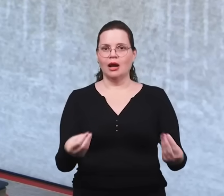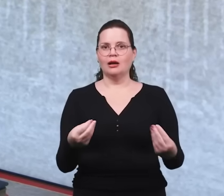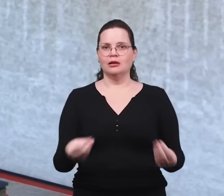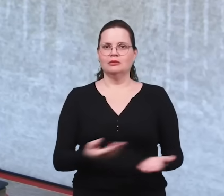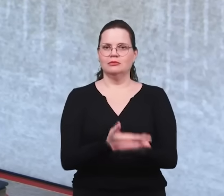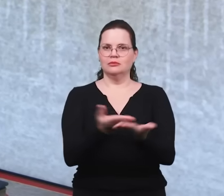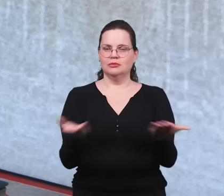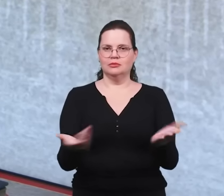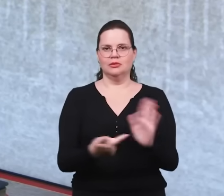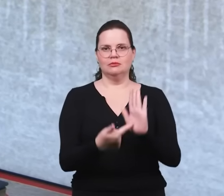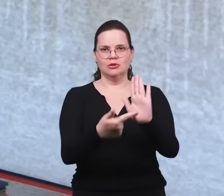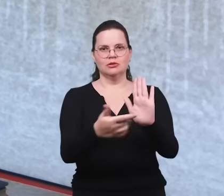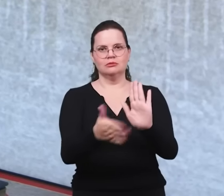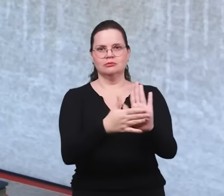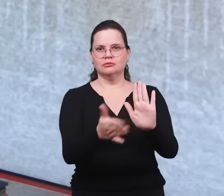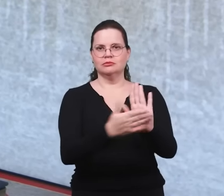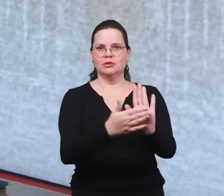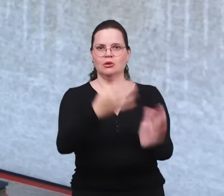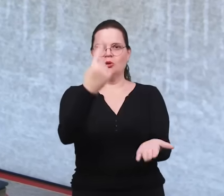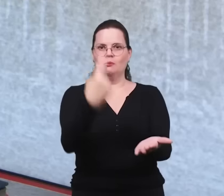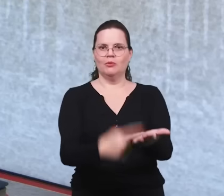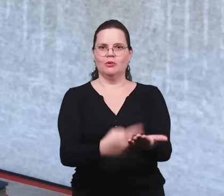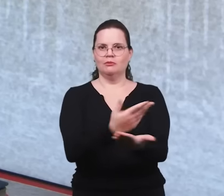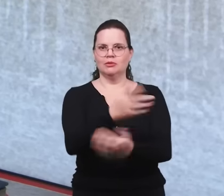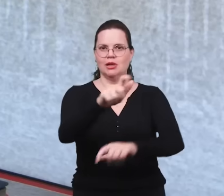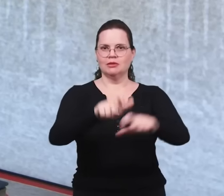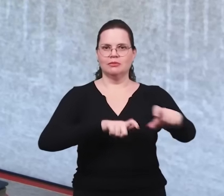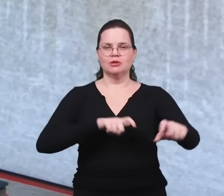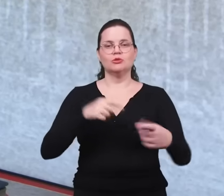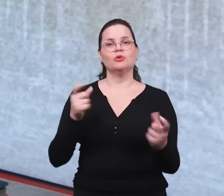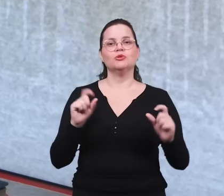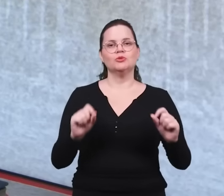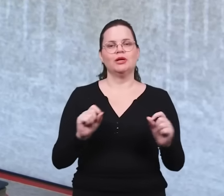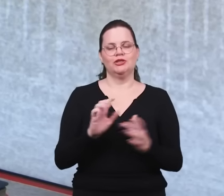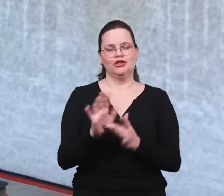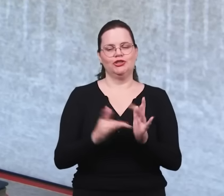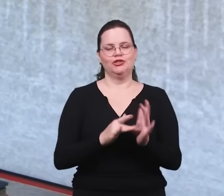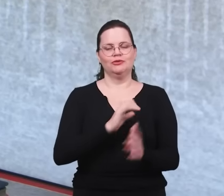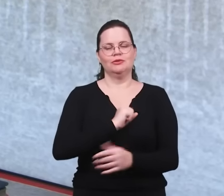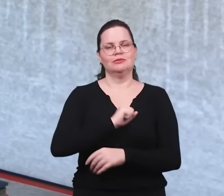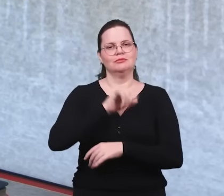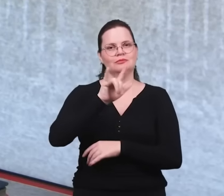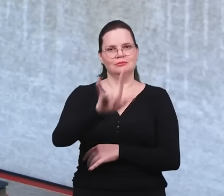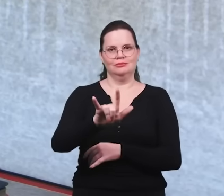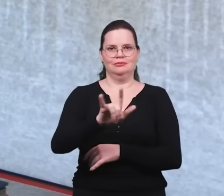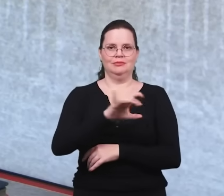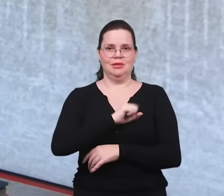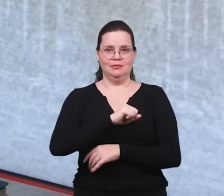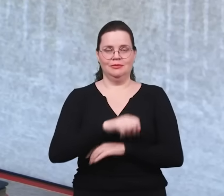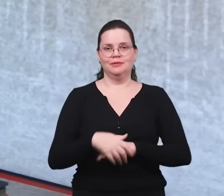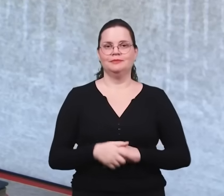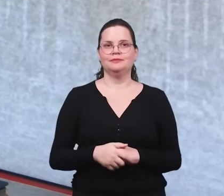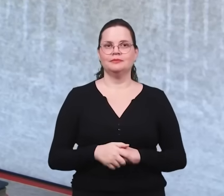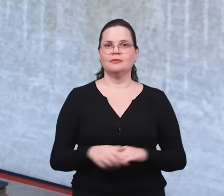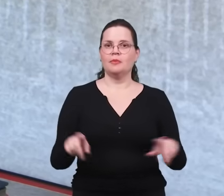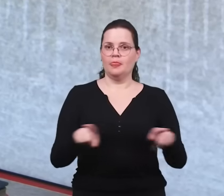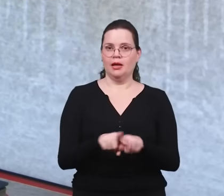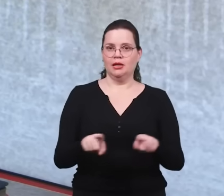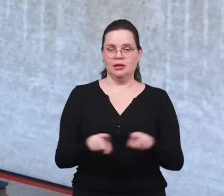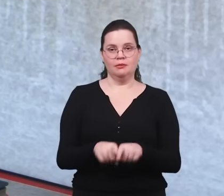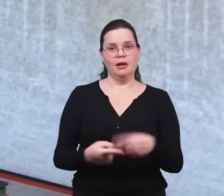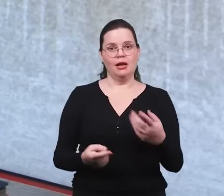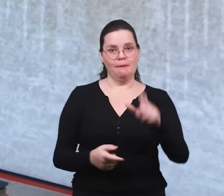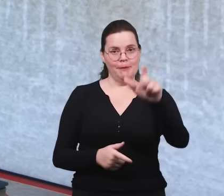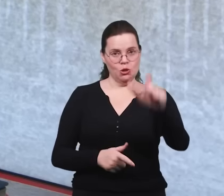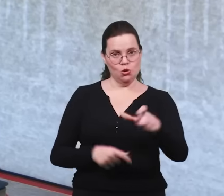homem a quem o Senhor ama, a quem Deus ama. Aquele também que estabelece um compromisso com